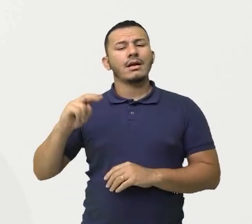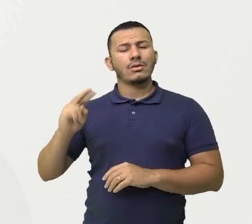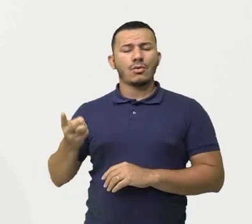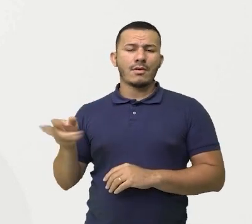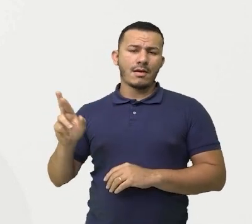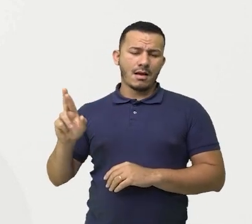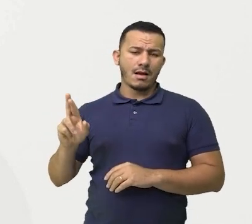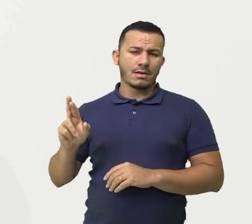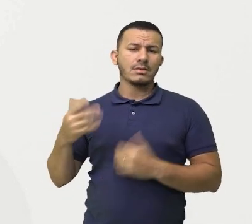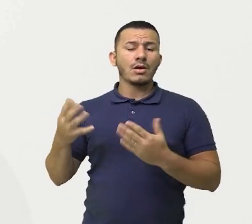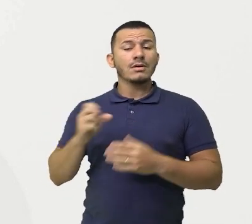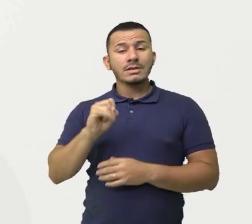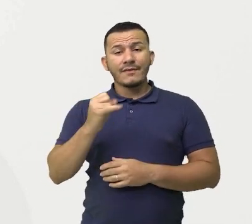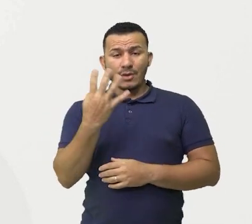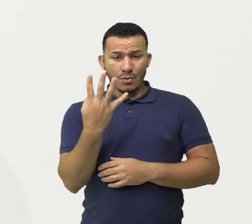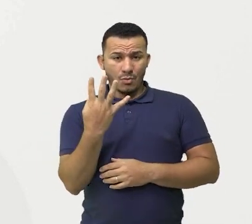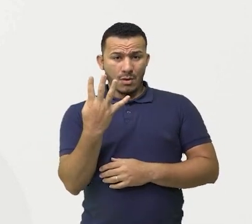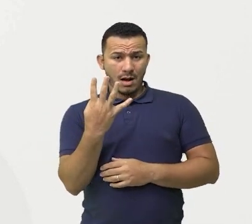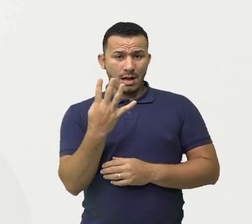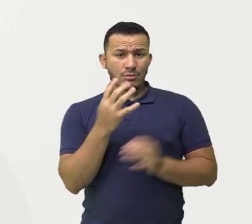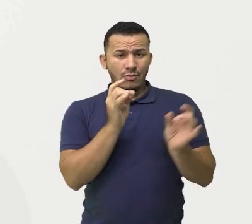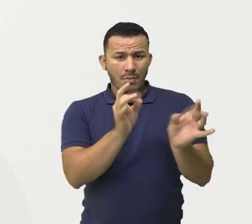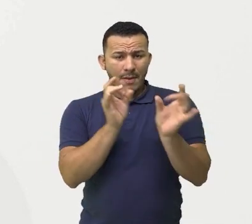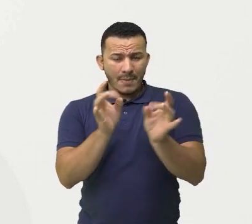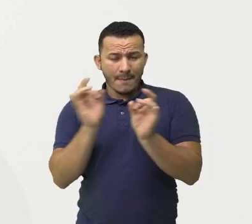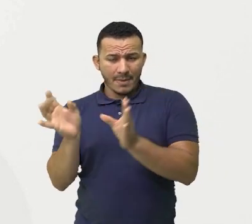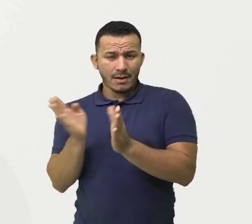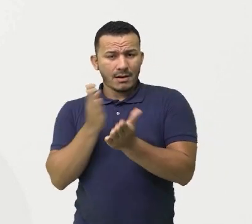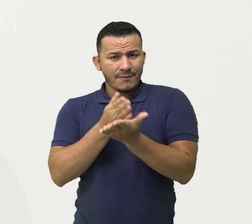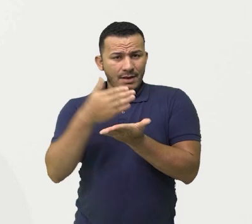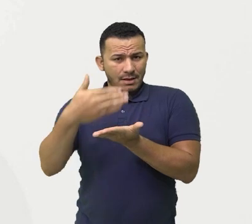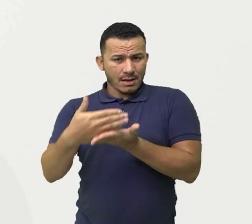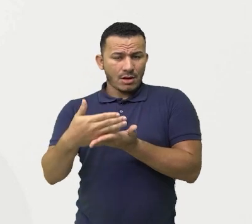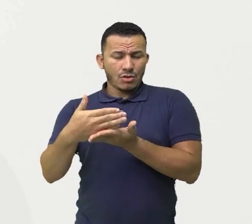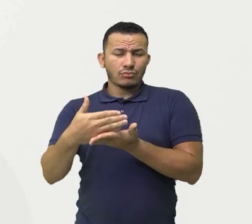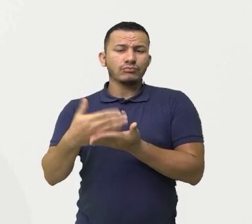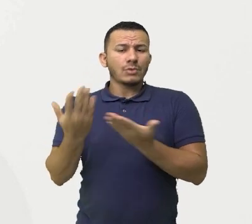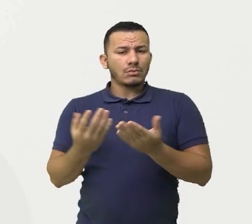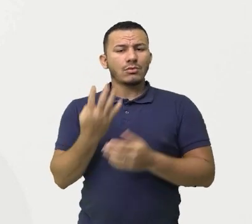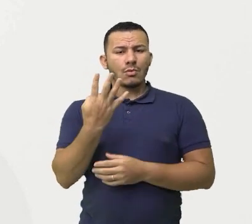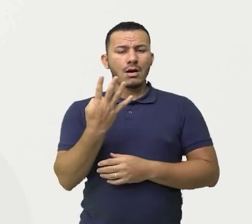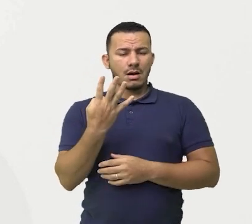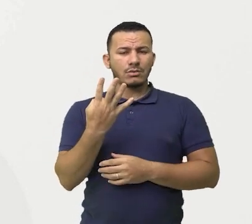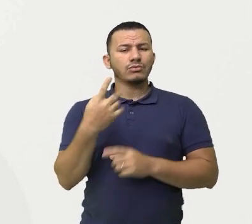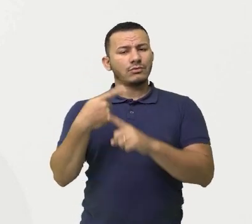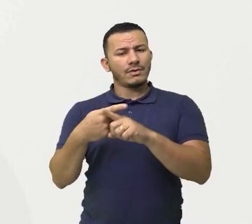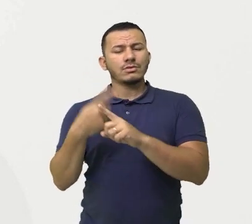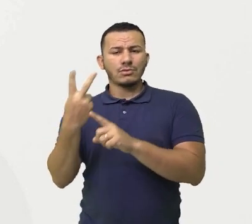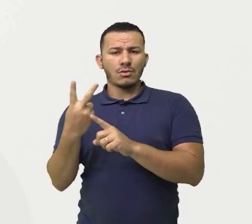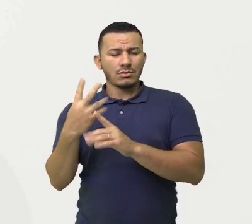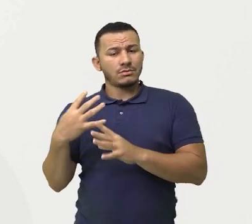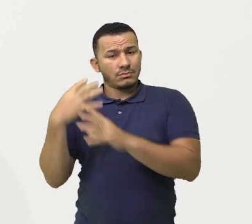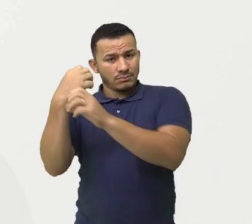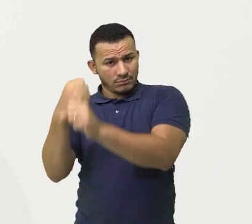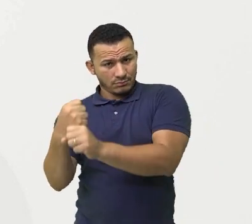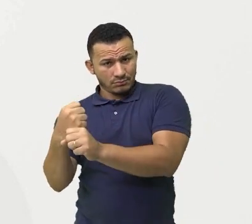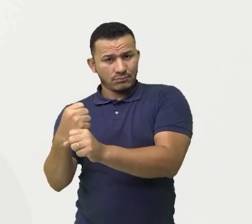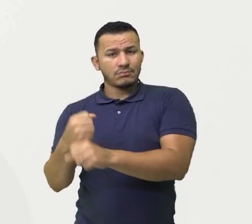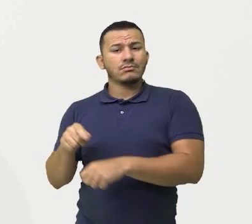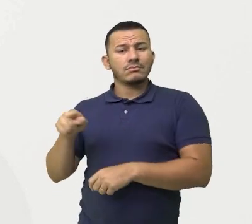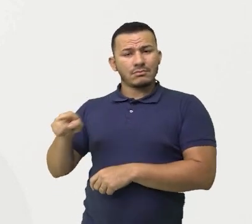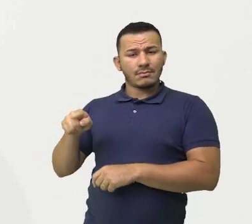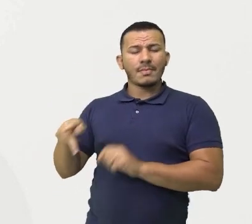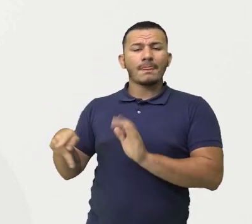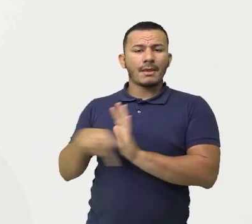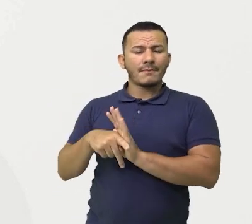bolos de fubá, é só a gente pegar 4 e multiplicar por 2, é o que a gente tem aqui. 4 vezes 2, que é igual